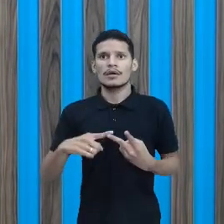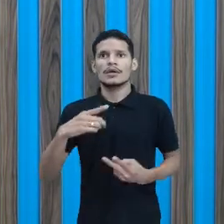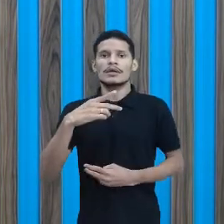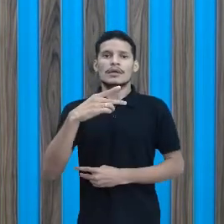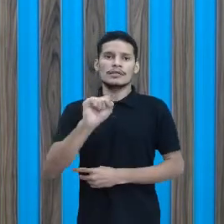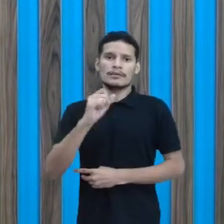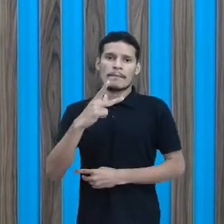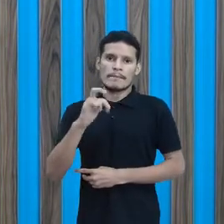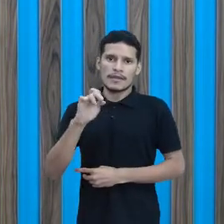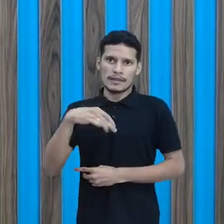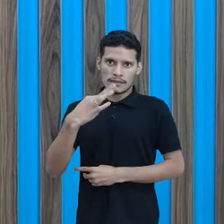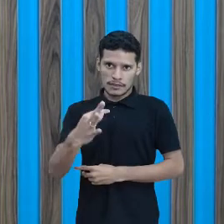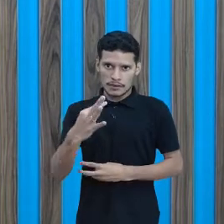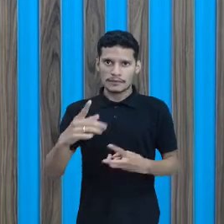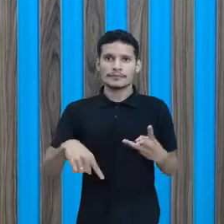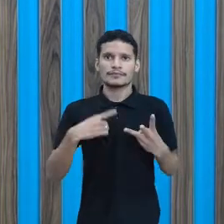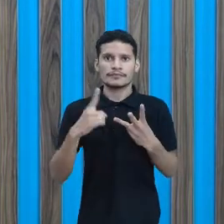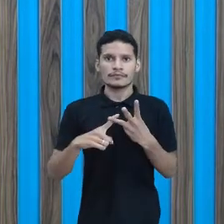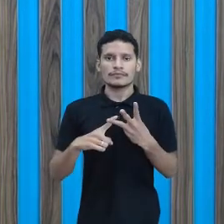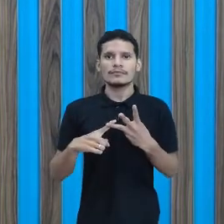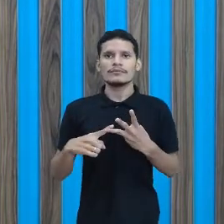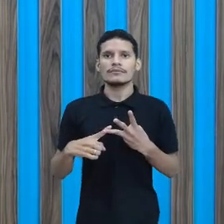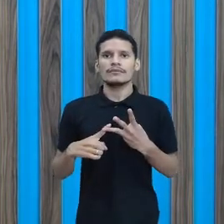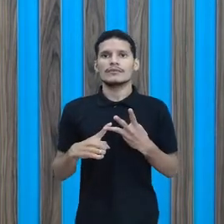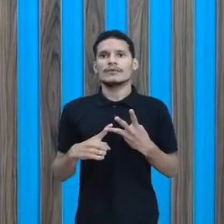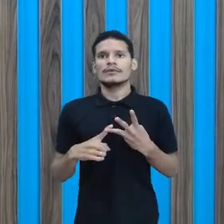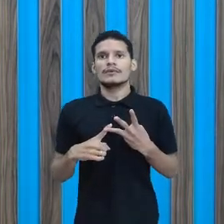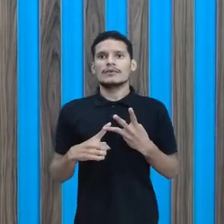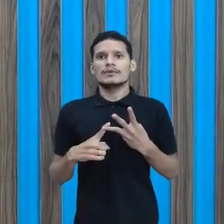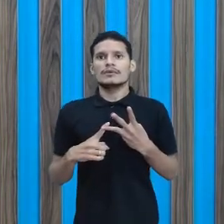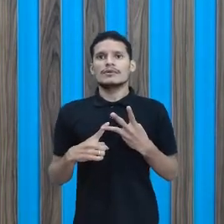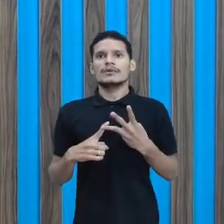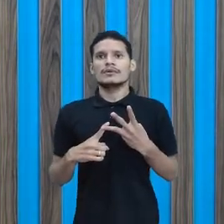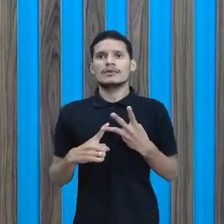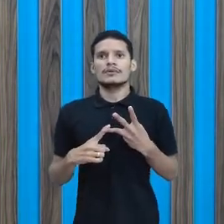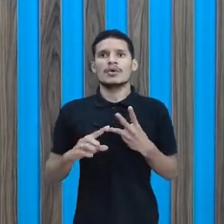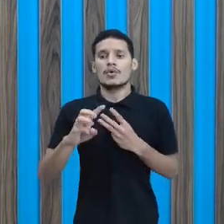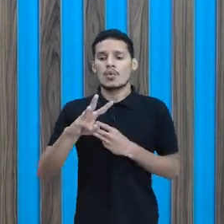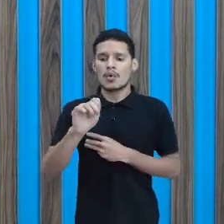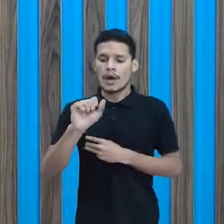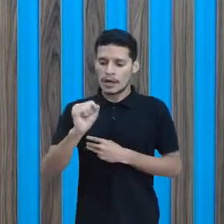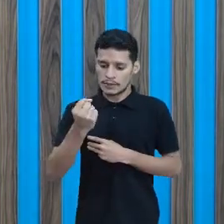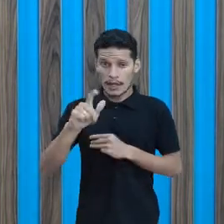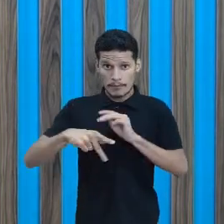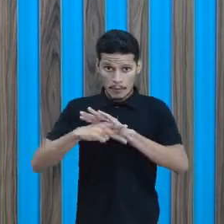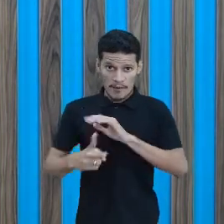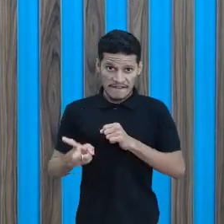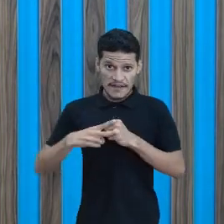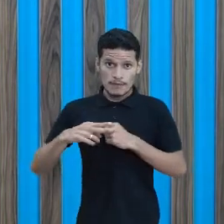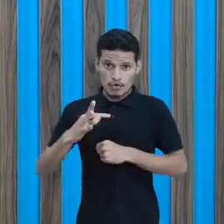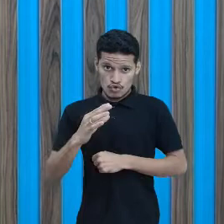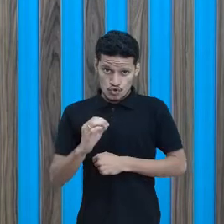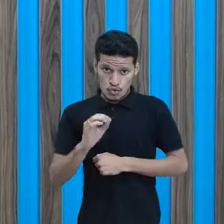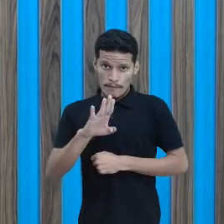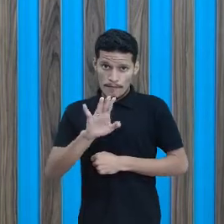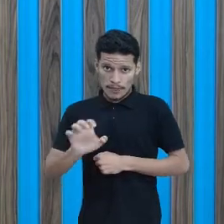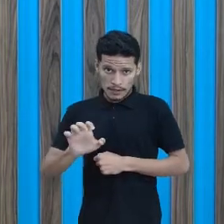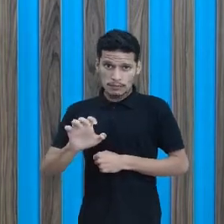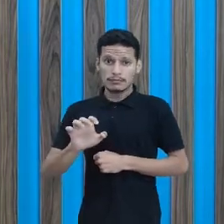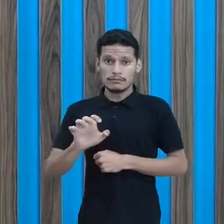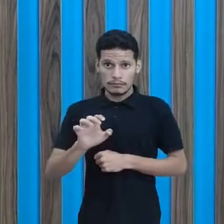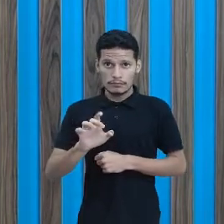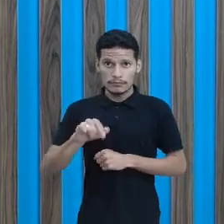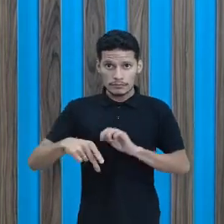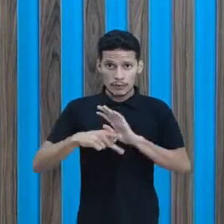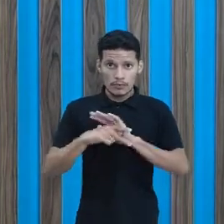spent, que é do spend, grew, que é do grow, né, que é crescer, was, que é do verbo to be, kept, que é do verbo keep, que é